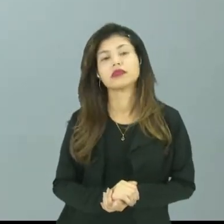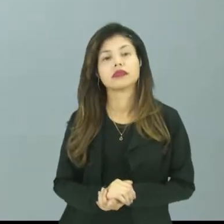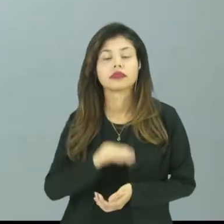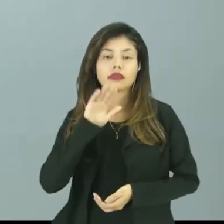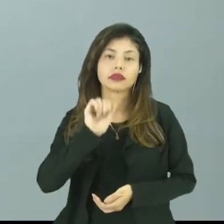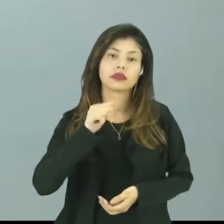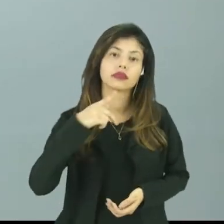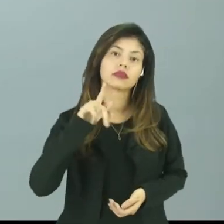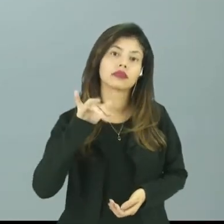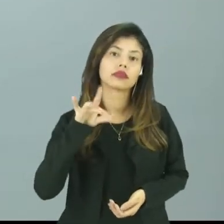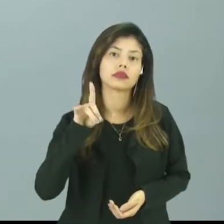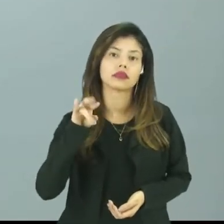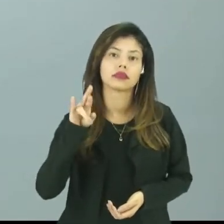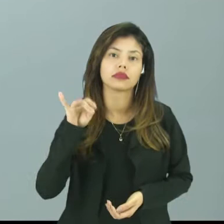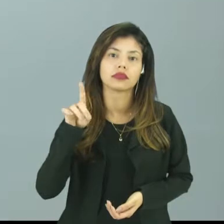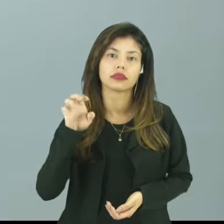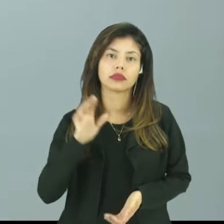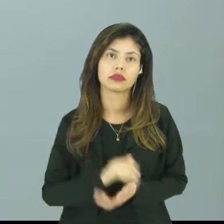aplicabilidade